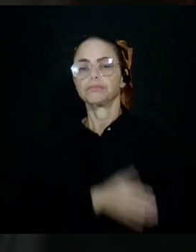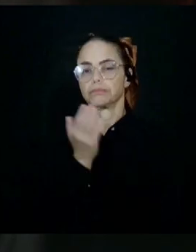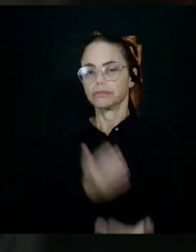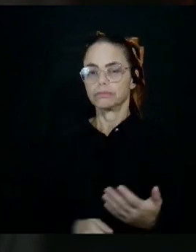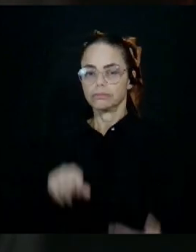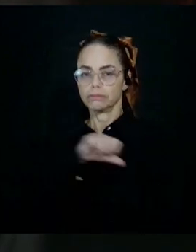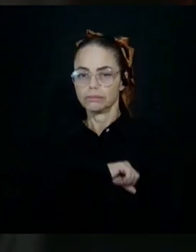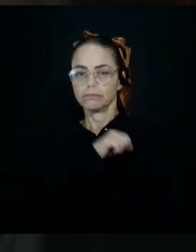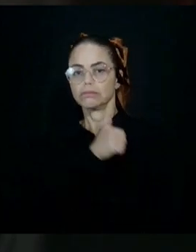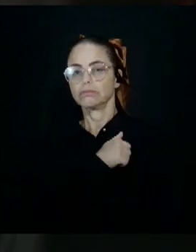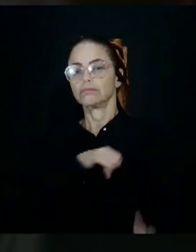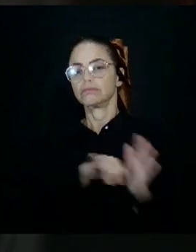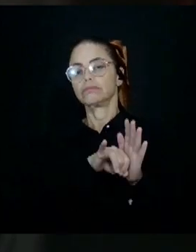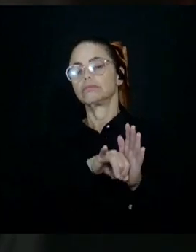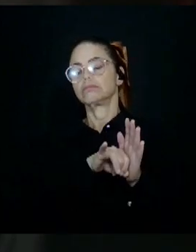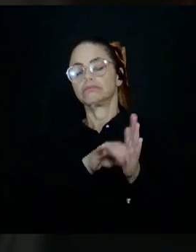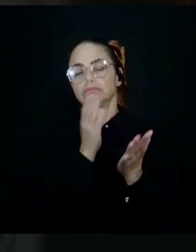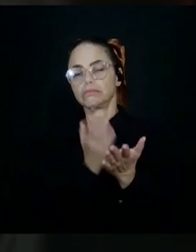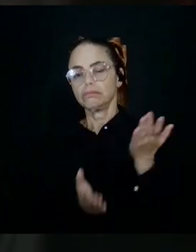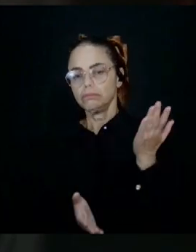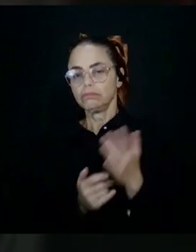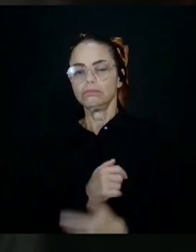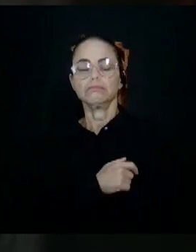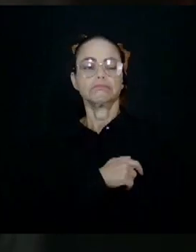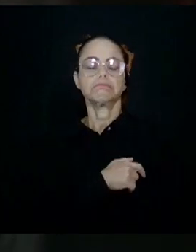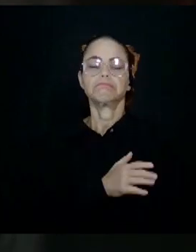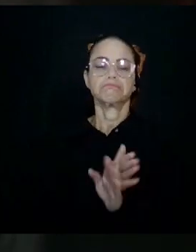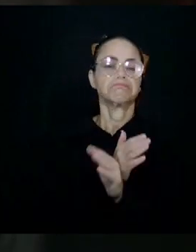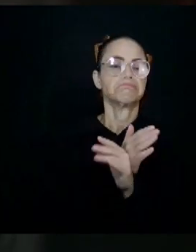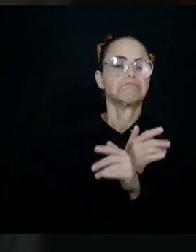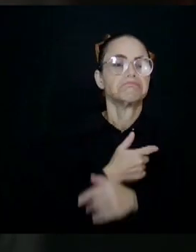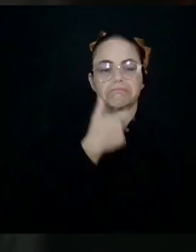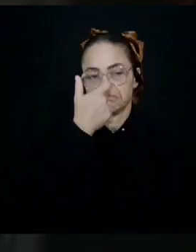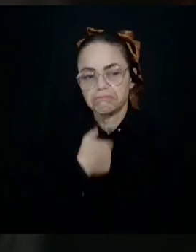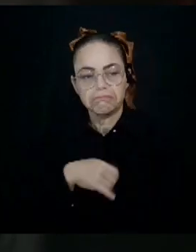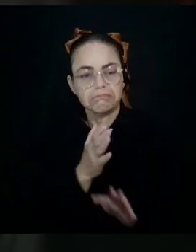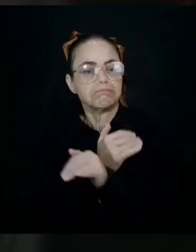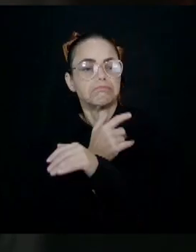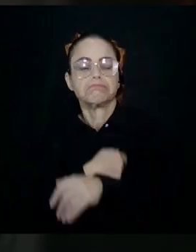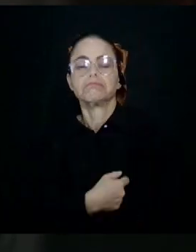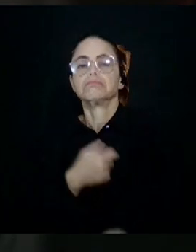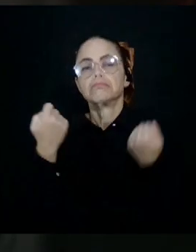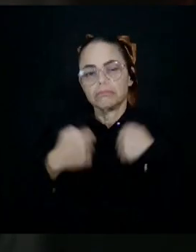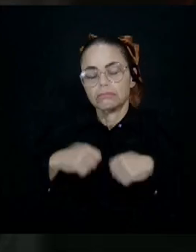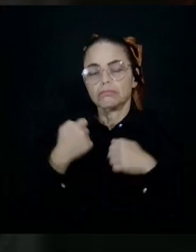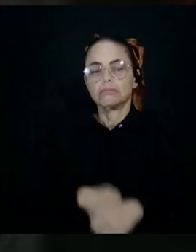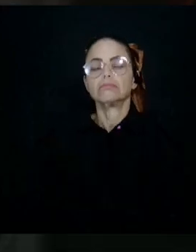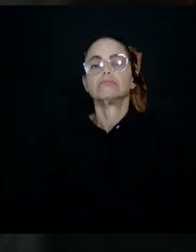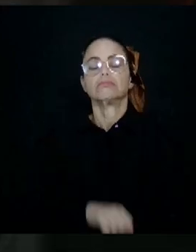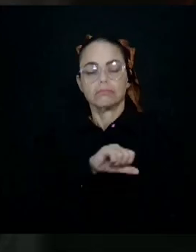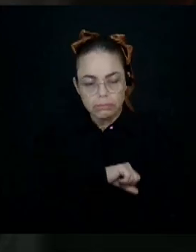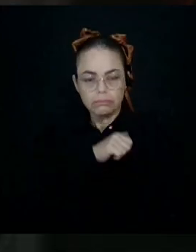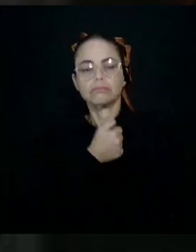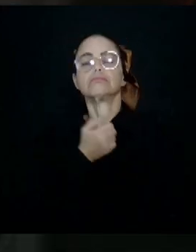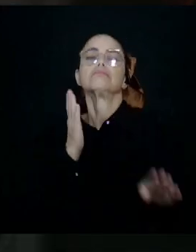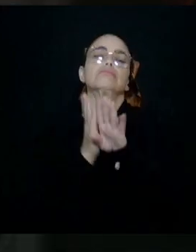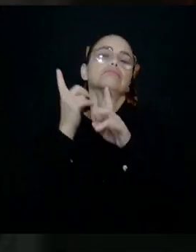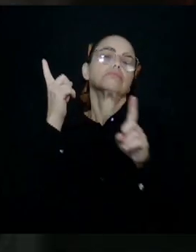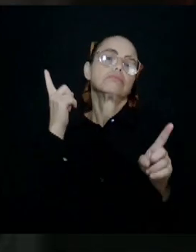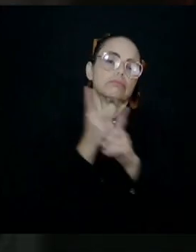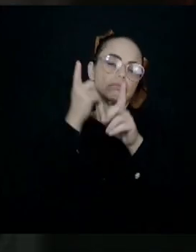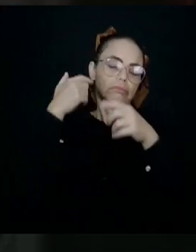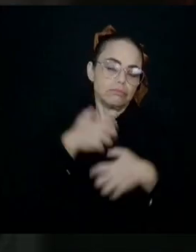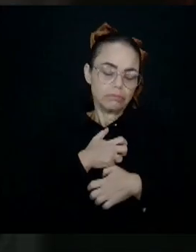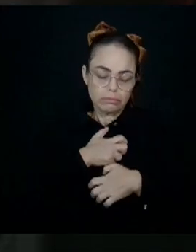elas perdem, ela não sabe quem é, então a gente precisa sim nos reencontrar, romper esse